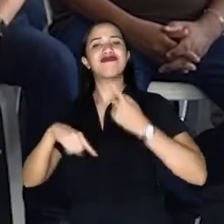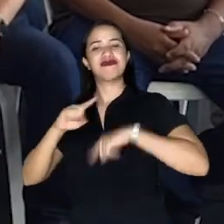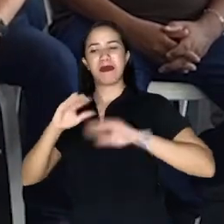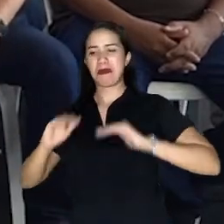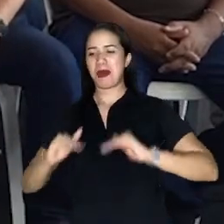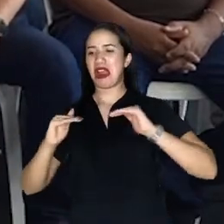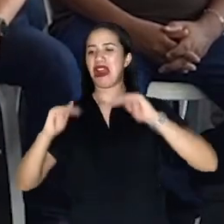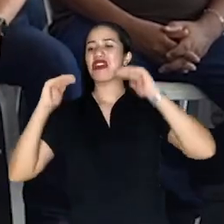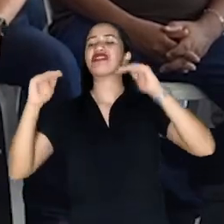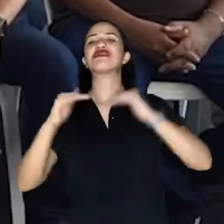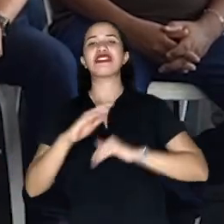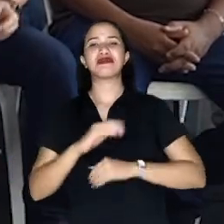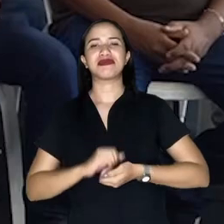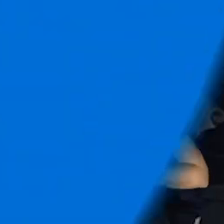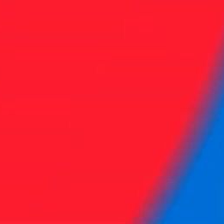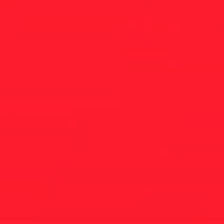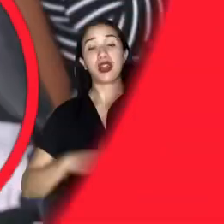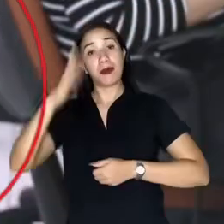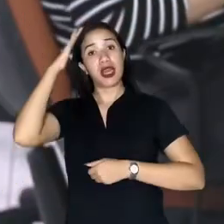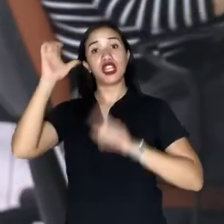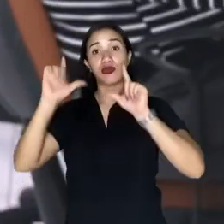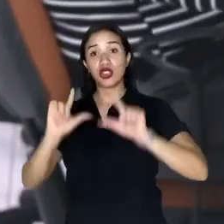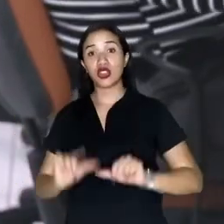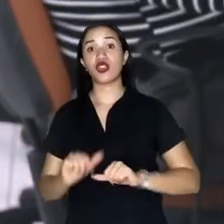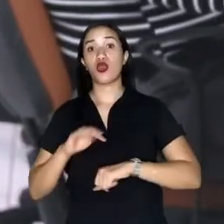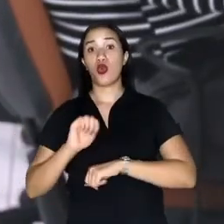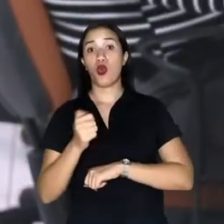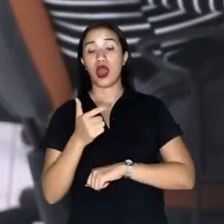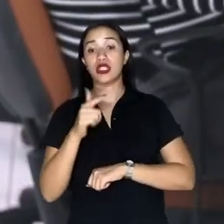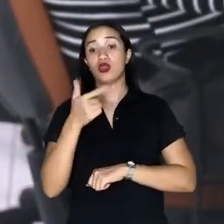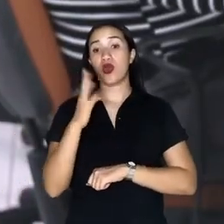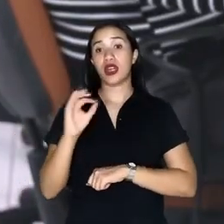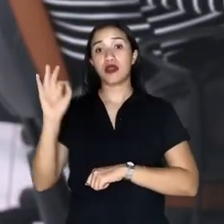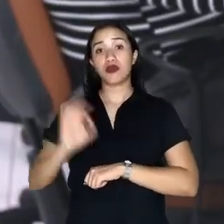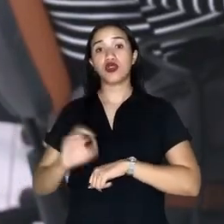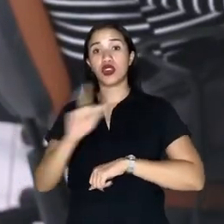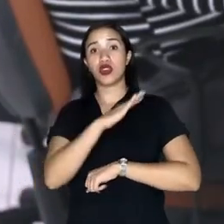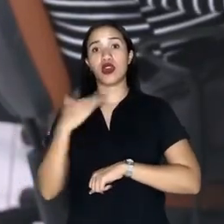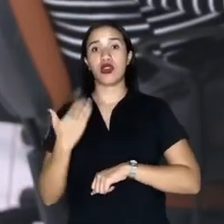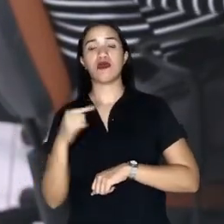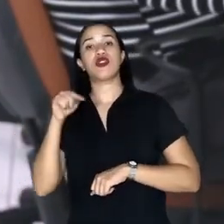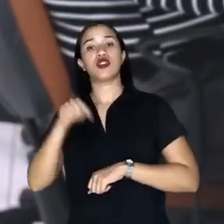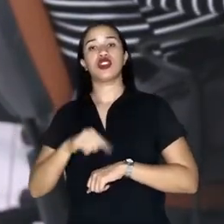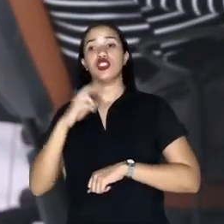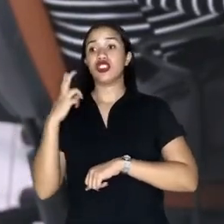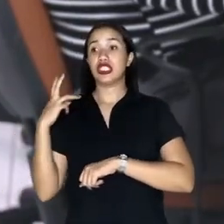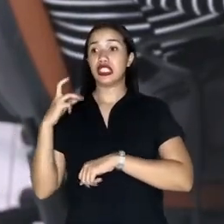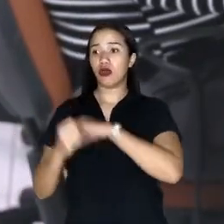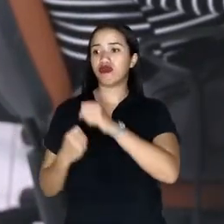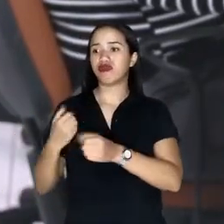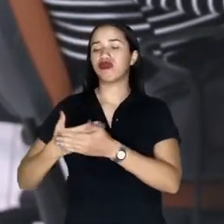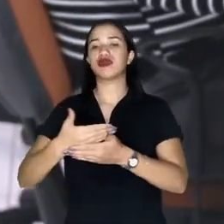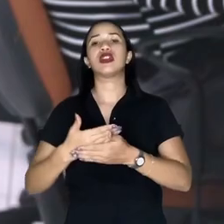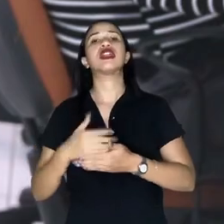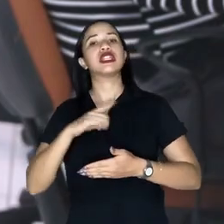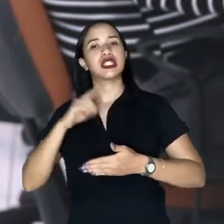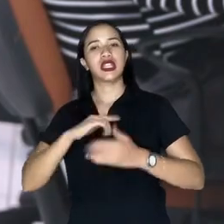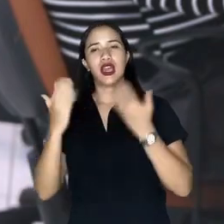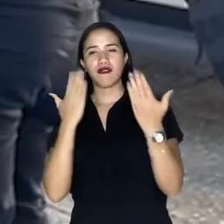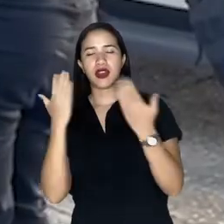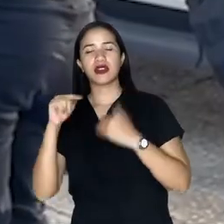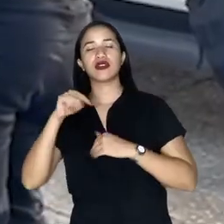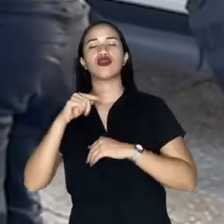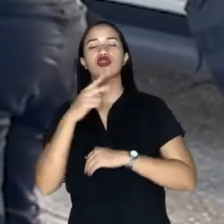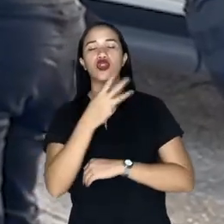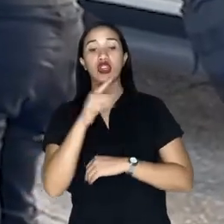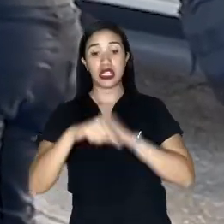de padrão classe A. Pará tem redução de quase 40% em homicídios nos últimos 5 anos. Os dados do Atlas da